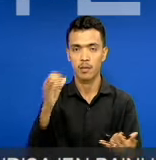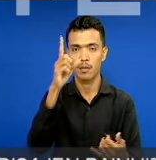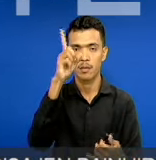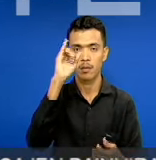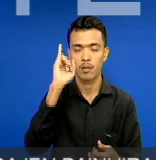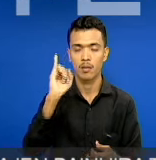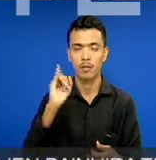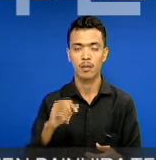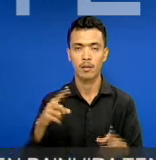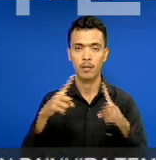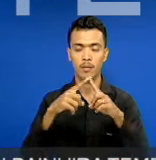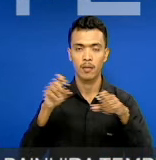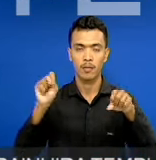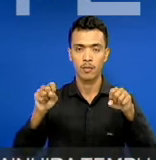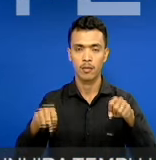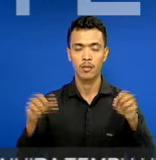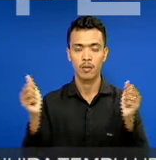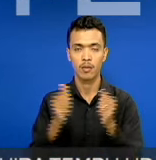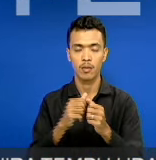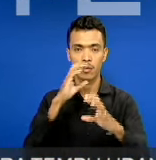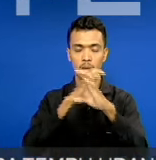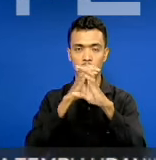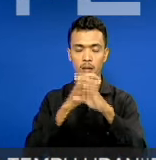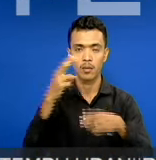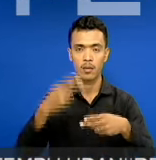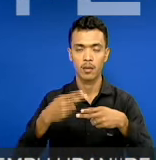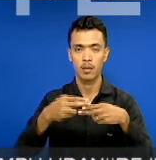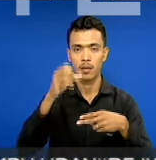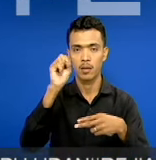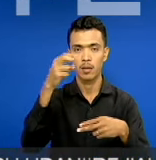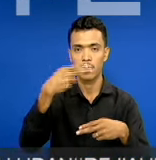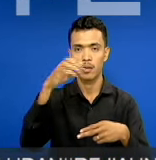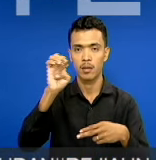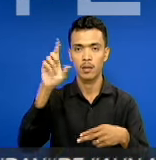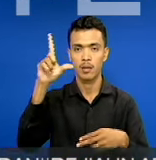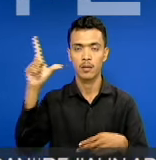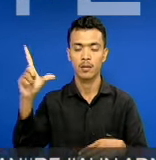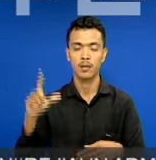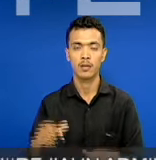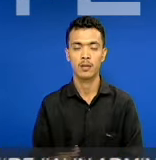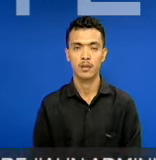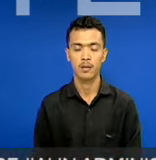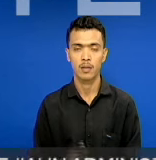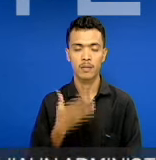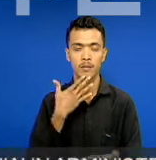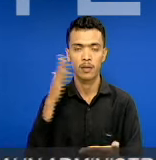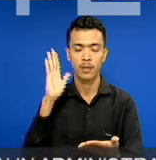óleo ba ia motor careta ninian lilo marca Shell nebe maka dia kata keladun laiha